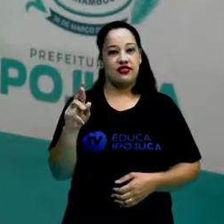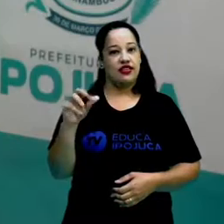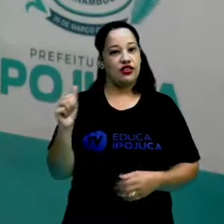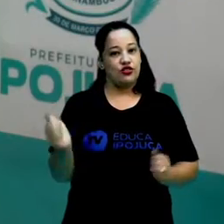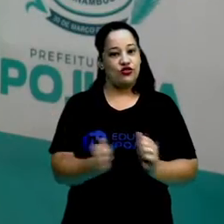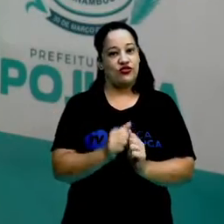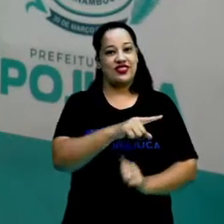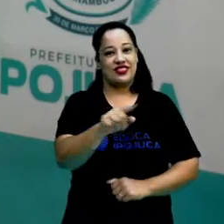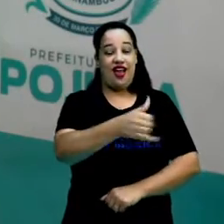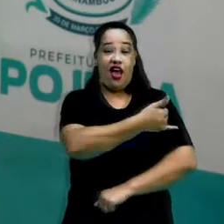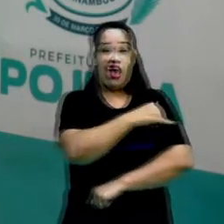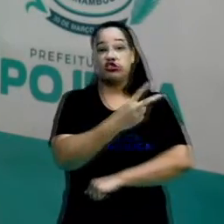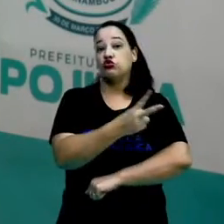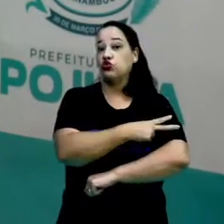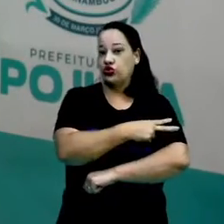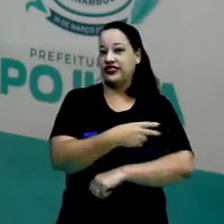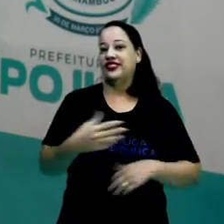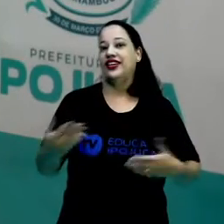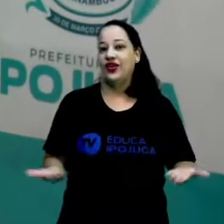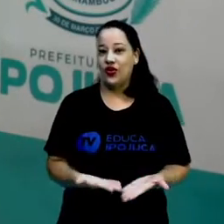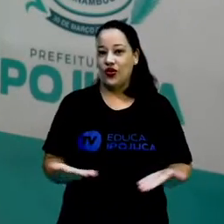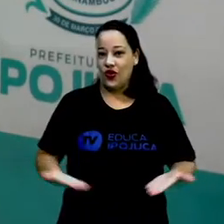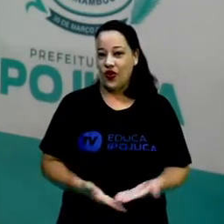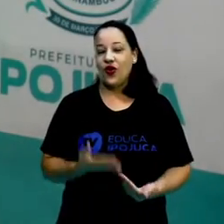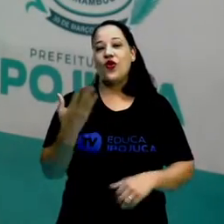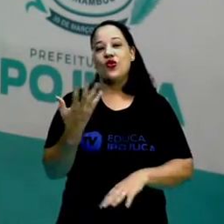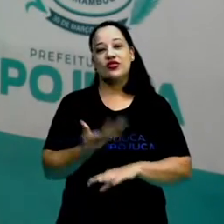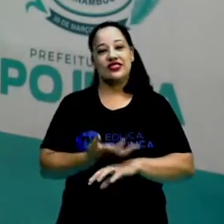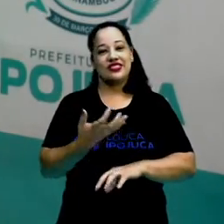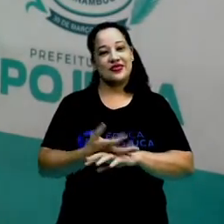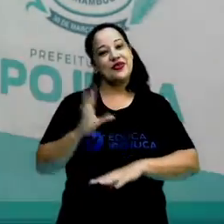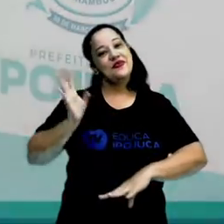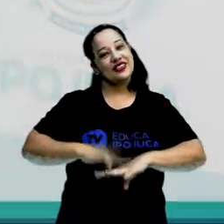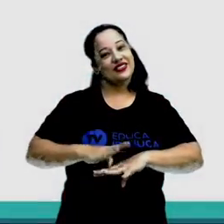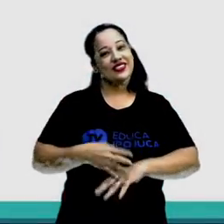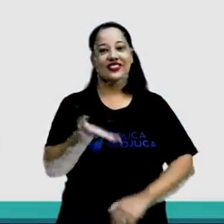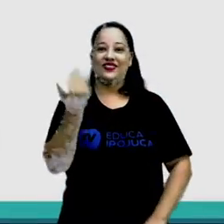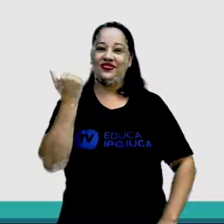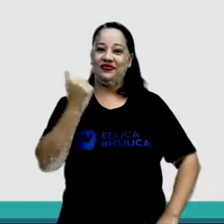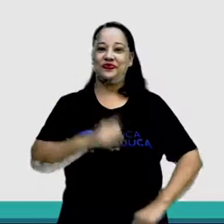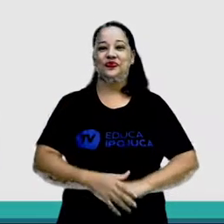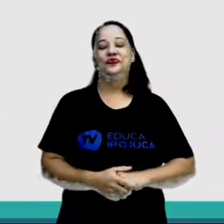EJA Fase 2. Hoje, com a disciplina de Matemática, vamos lá?